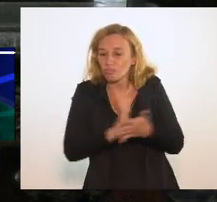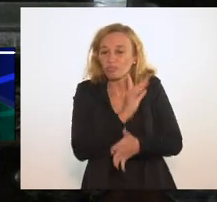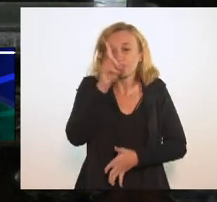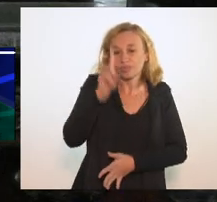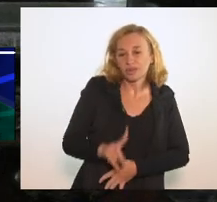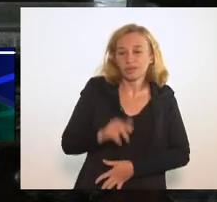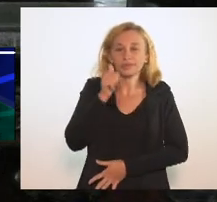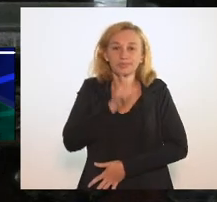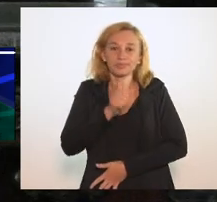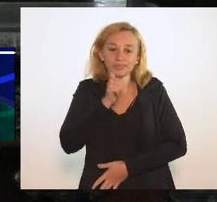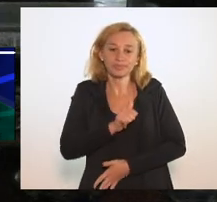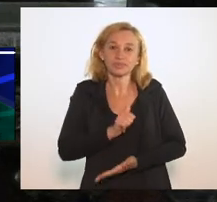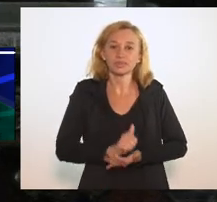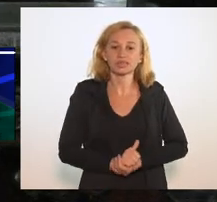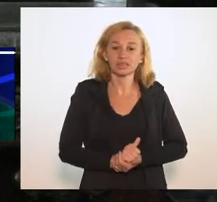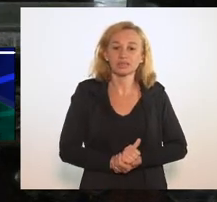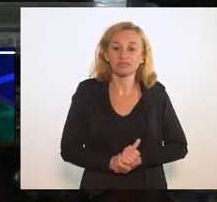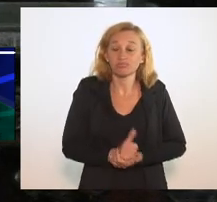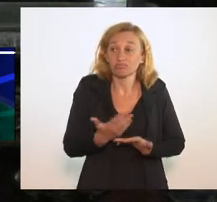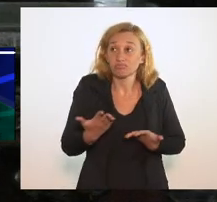das mulheres sejam